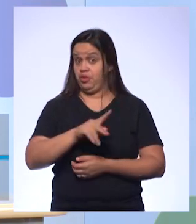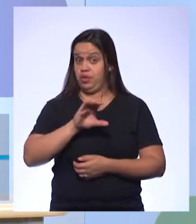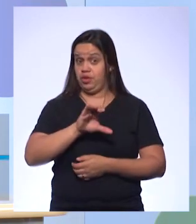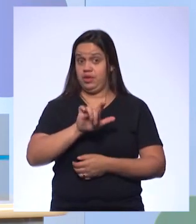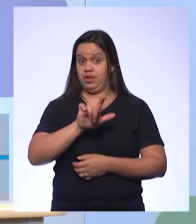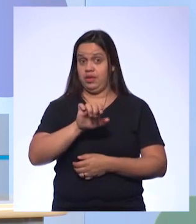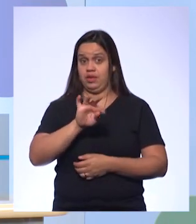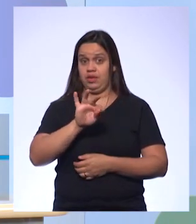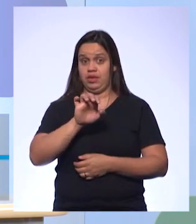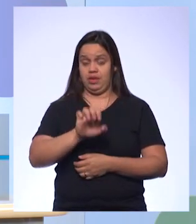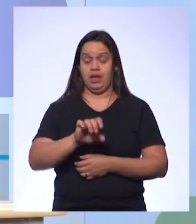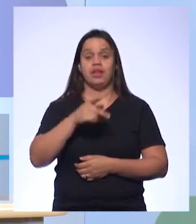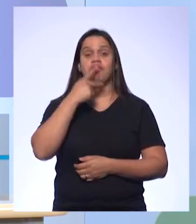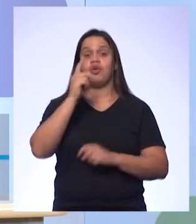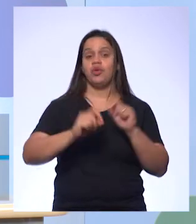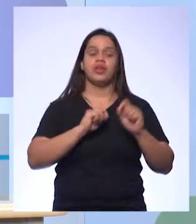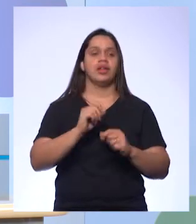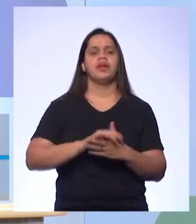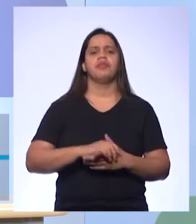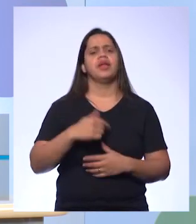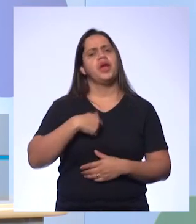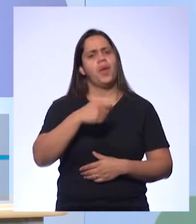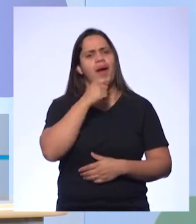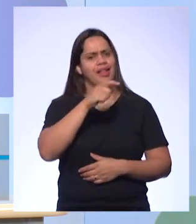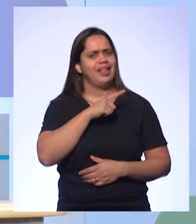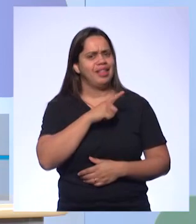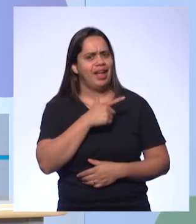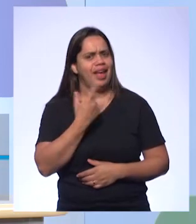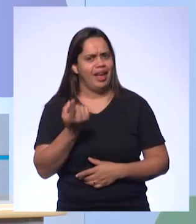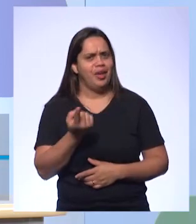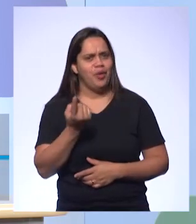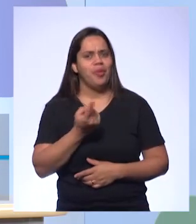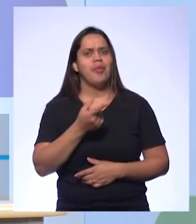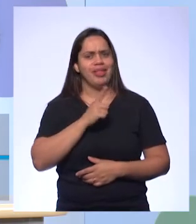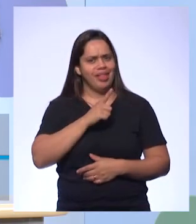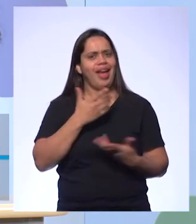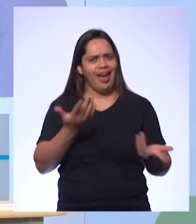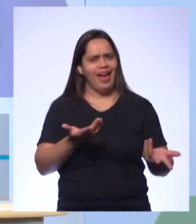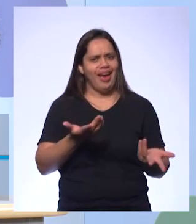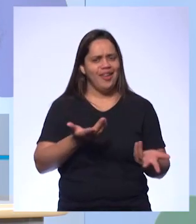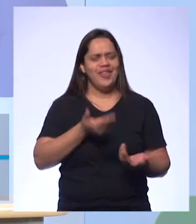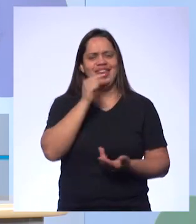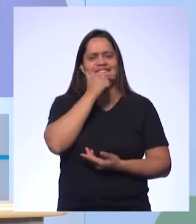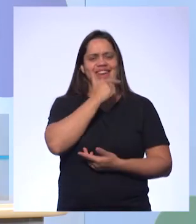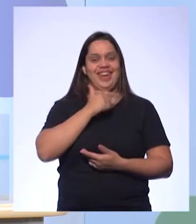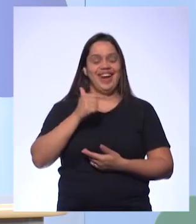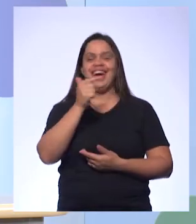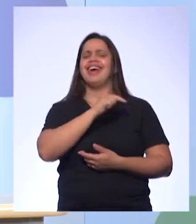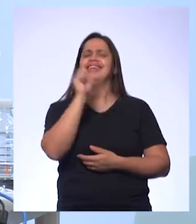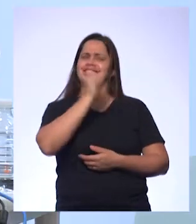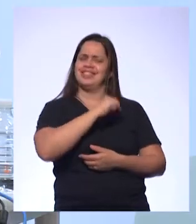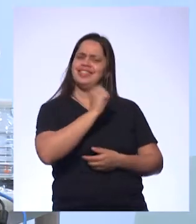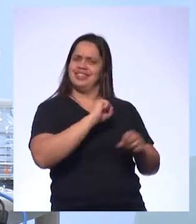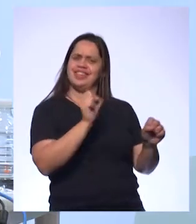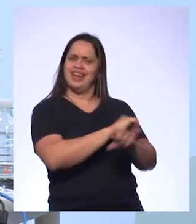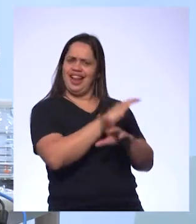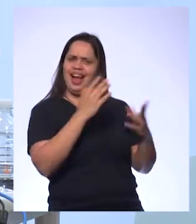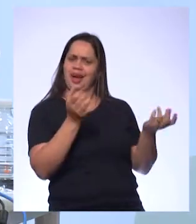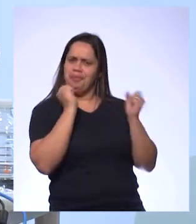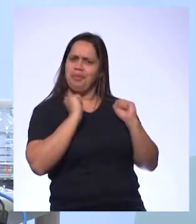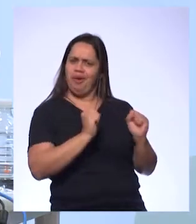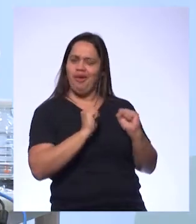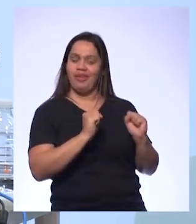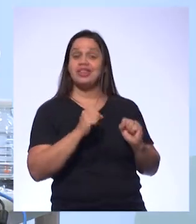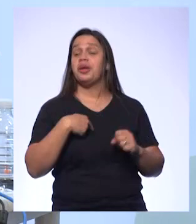Celeste Aparecida, ela fala assim, eu ainda tenho uma, pode? KKKKK. Claro que pode. Meu Claro pai tem que uma pode. coleção ainda,